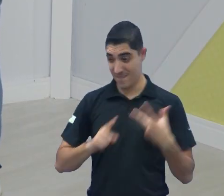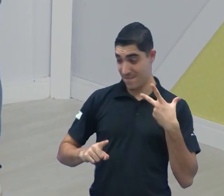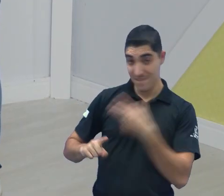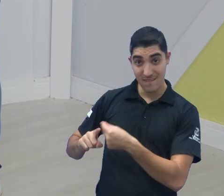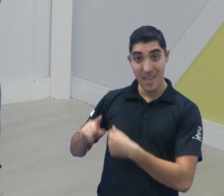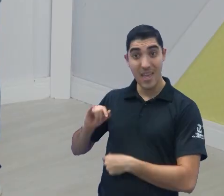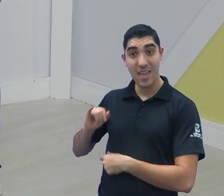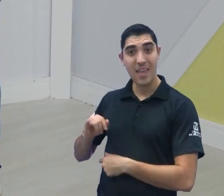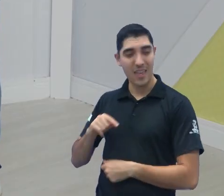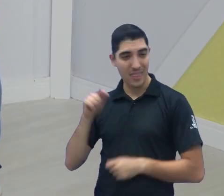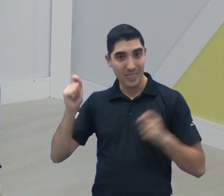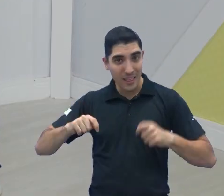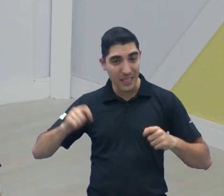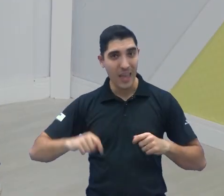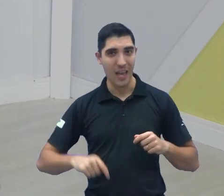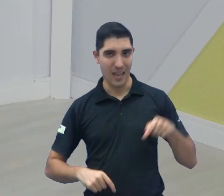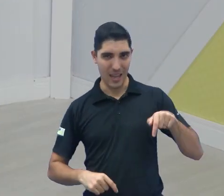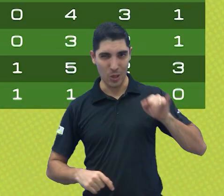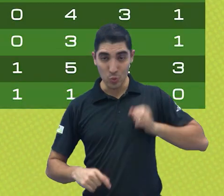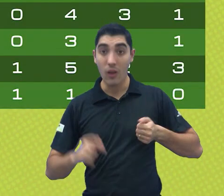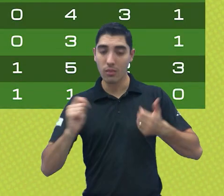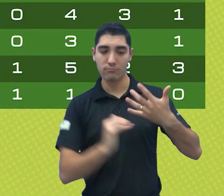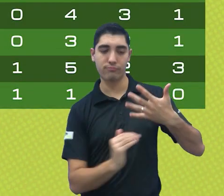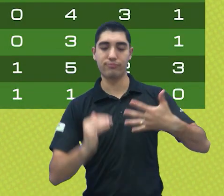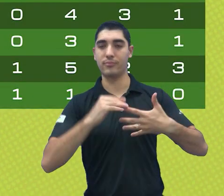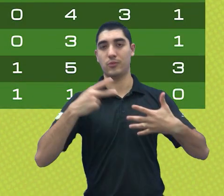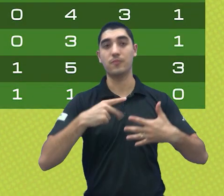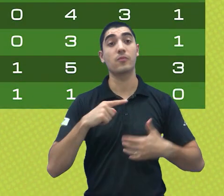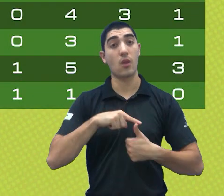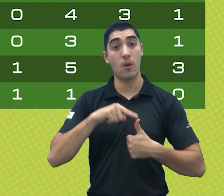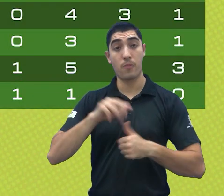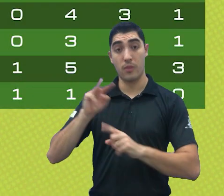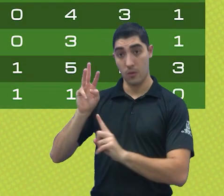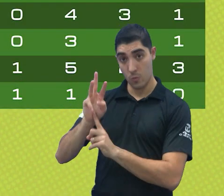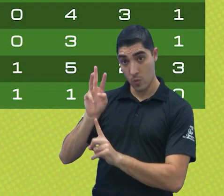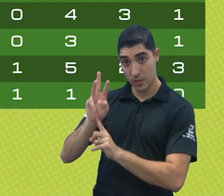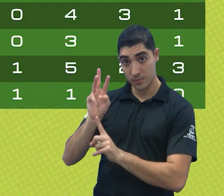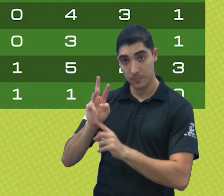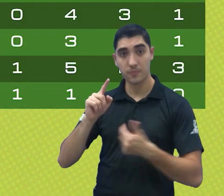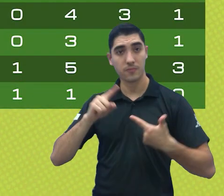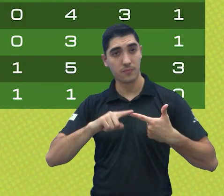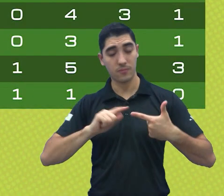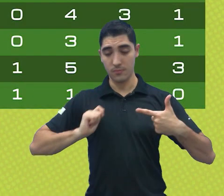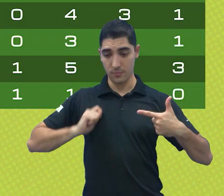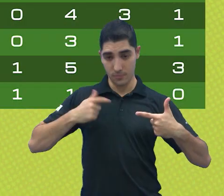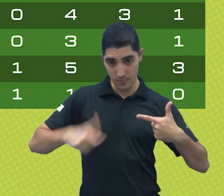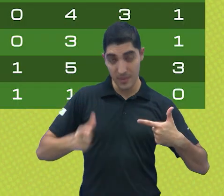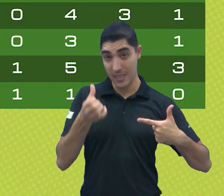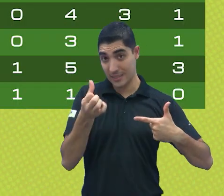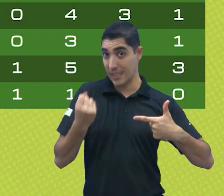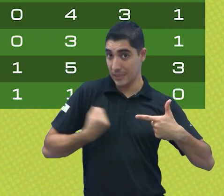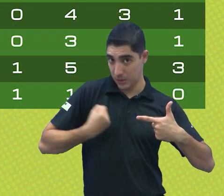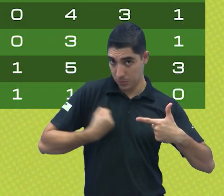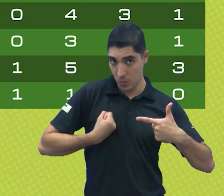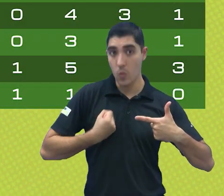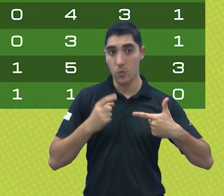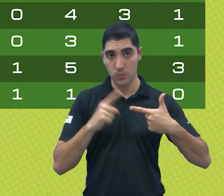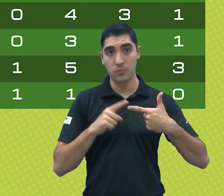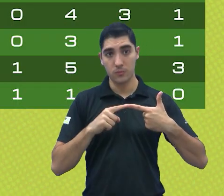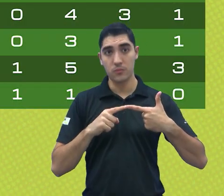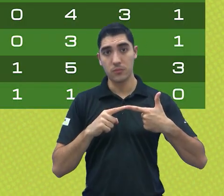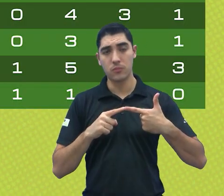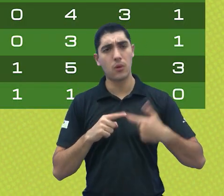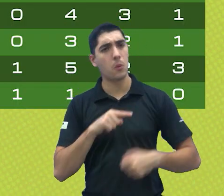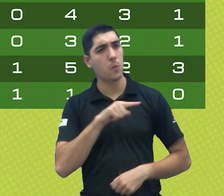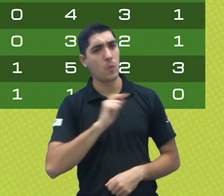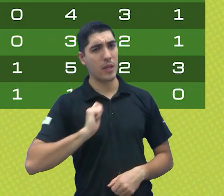no mínimo vice-líder. E olha só, Água Santa, Linense, Ferroviária, Água Santa e Linense com 6 pontos, dividem ali a liderança. Linense é literalmente o